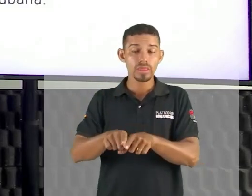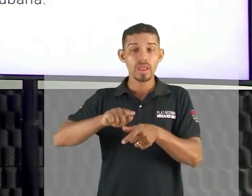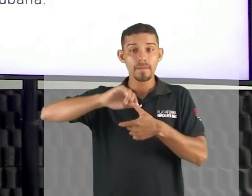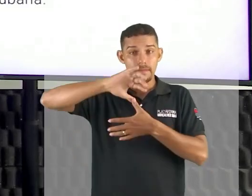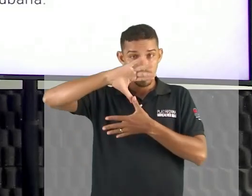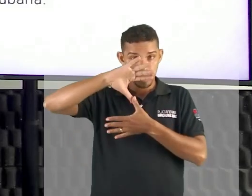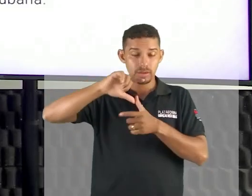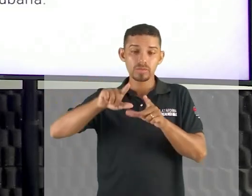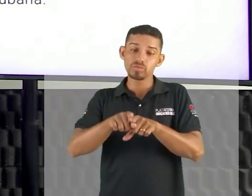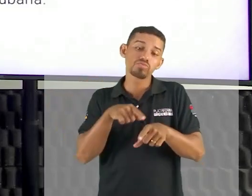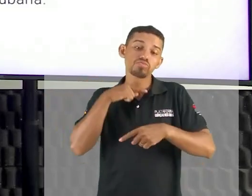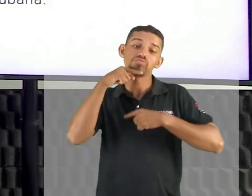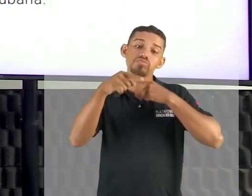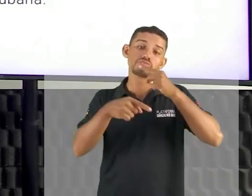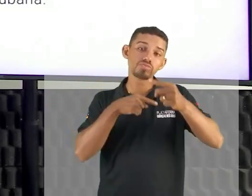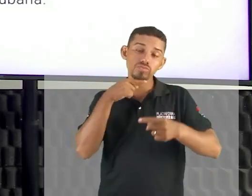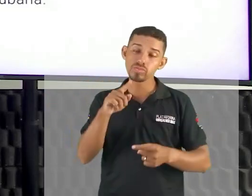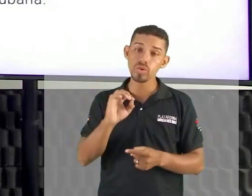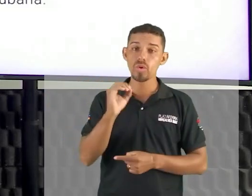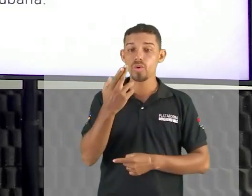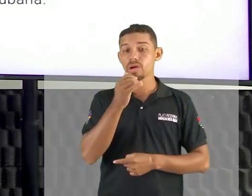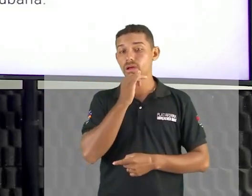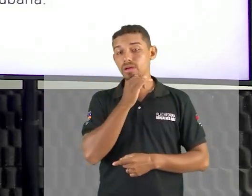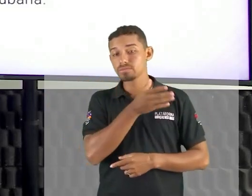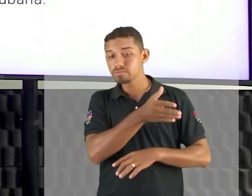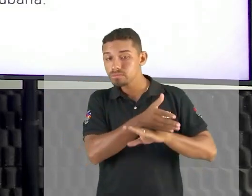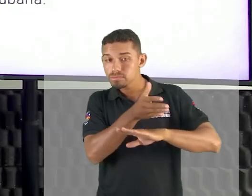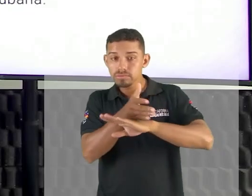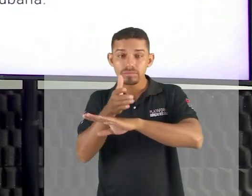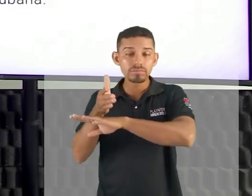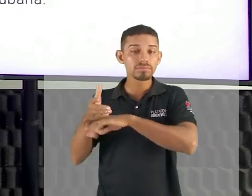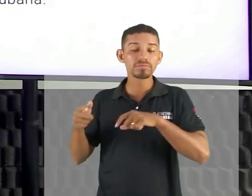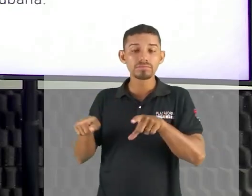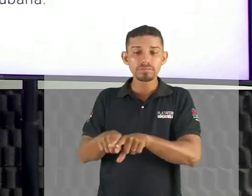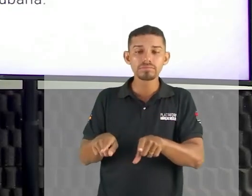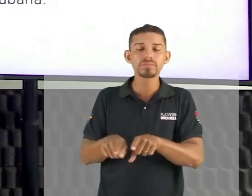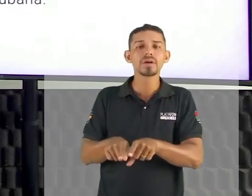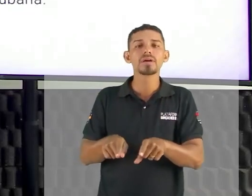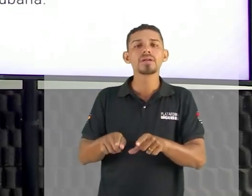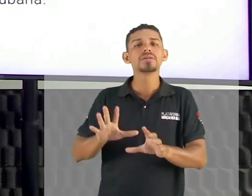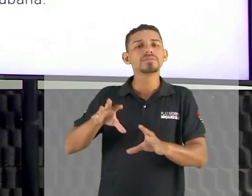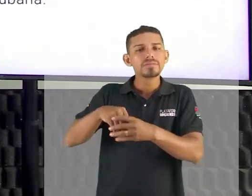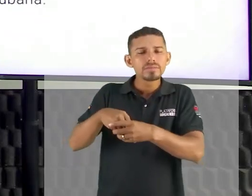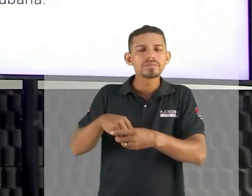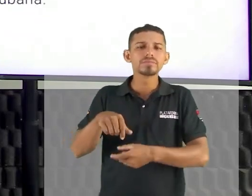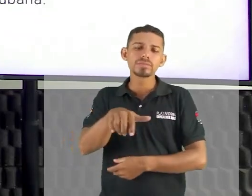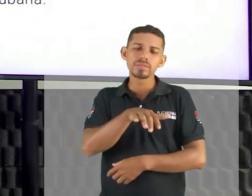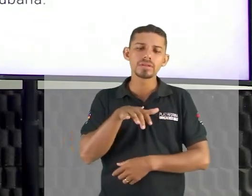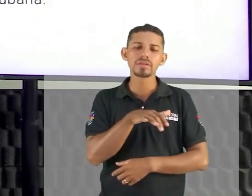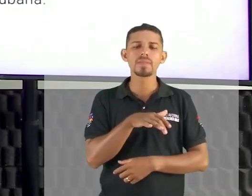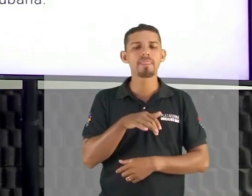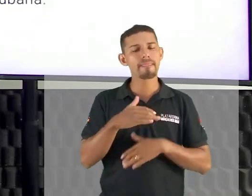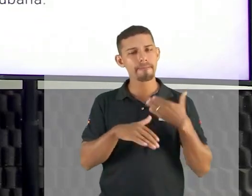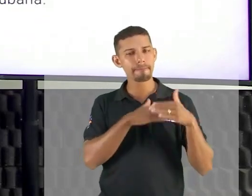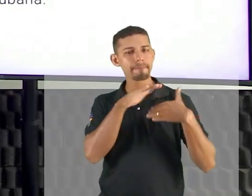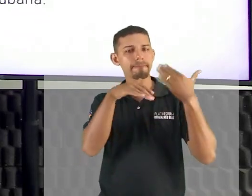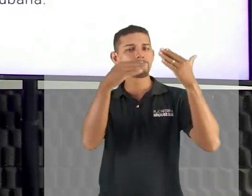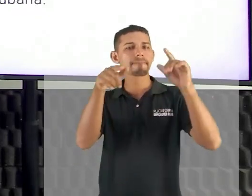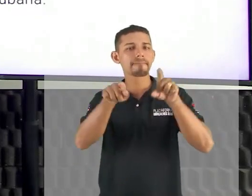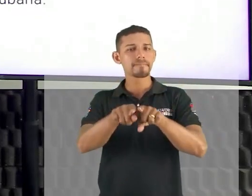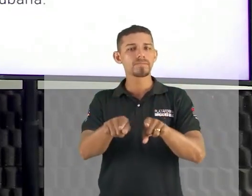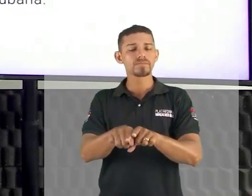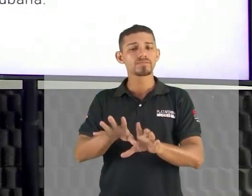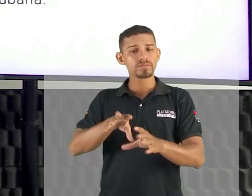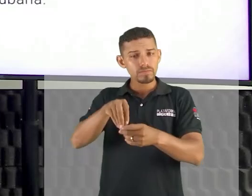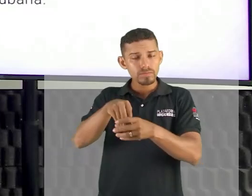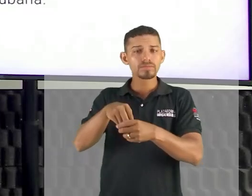claro, ser ou chegar aos mesmos degraus que chegaram dentro de uma perspectiva de desenvolvimento, que é muito